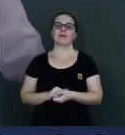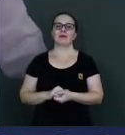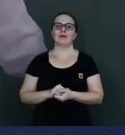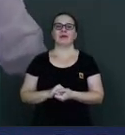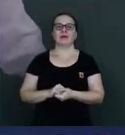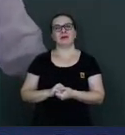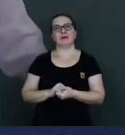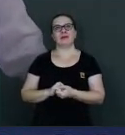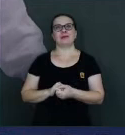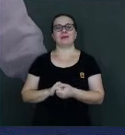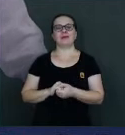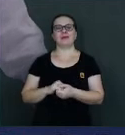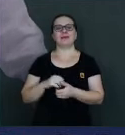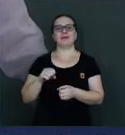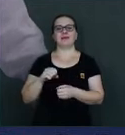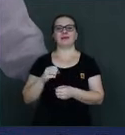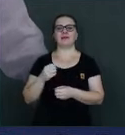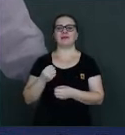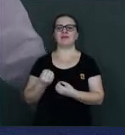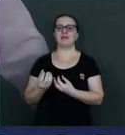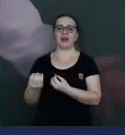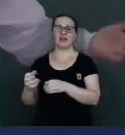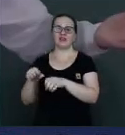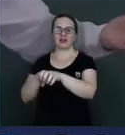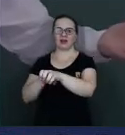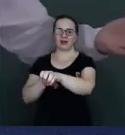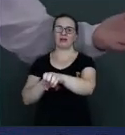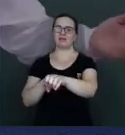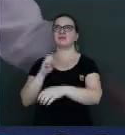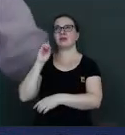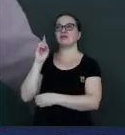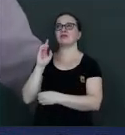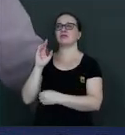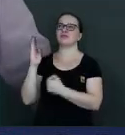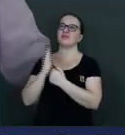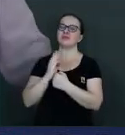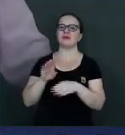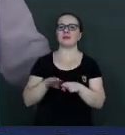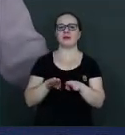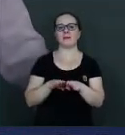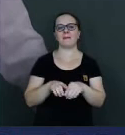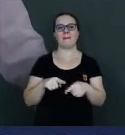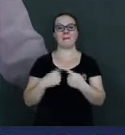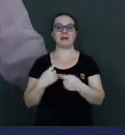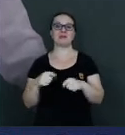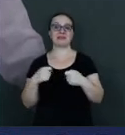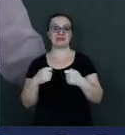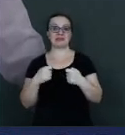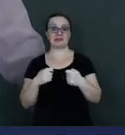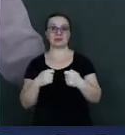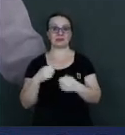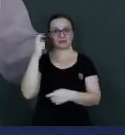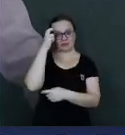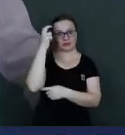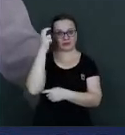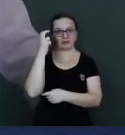nos guarda, mas nós devemos também tomar nossas precauções, e também Deus tem sua vontade. Nós dificilmente podemos entender certas coisas, mas